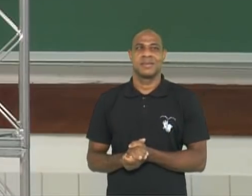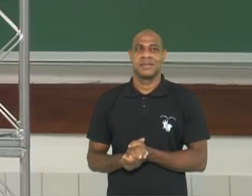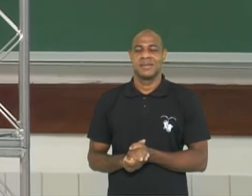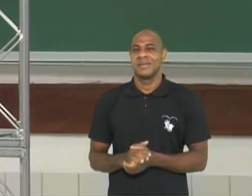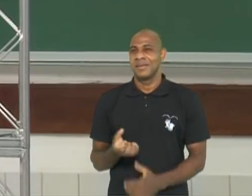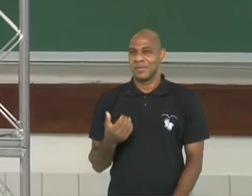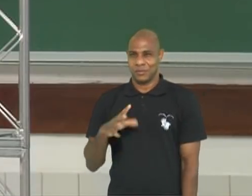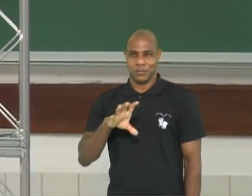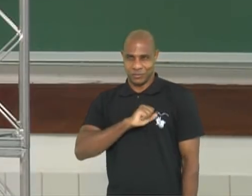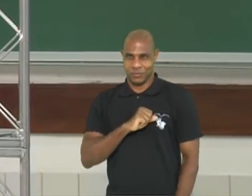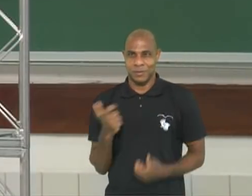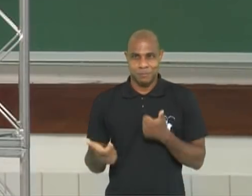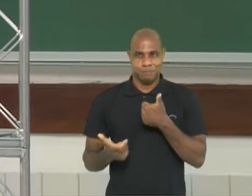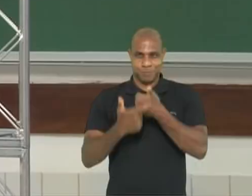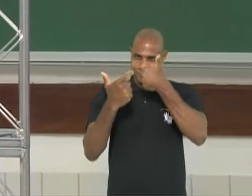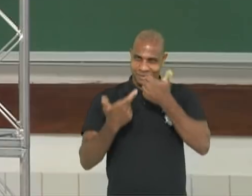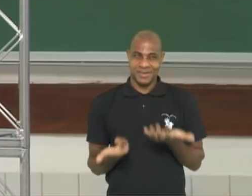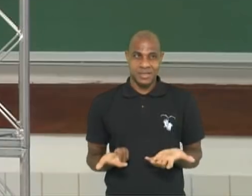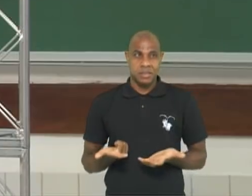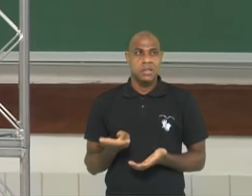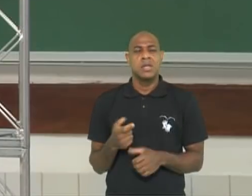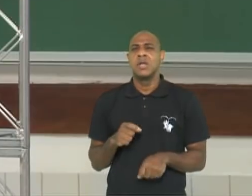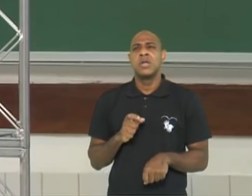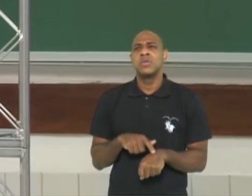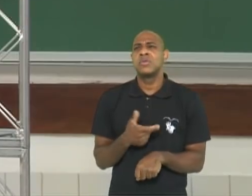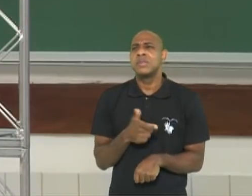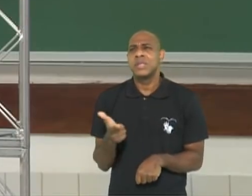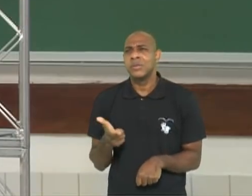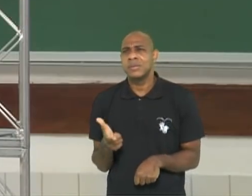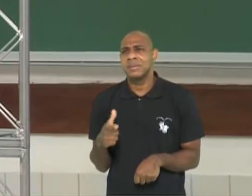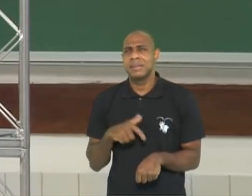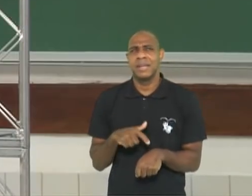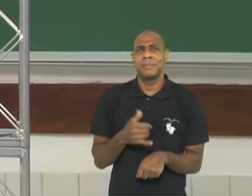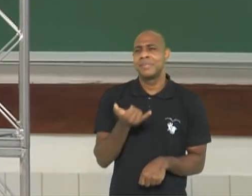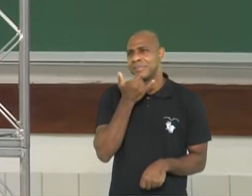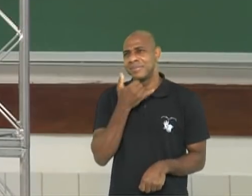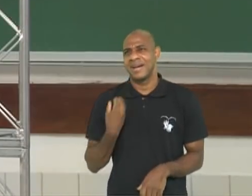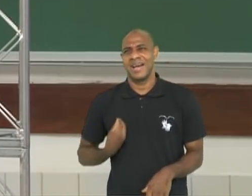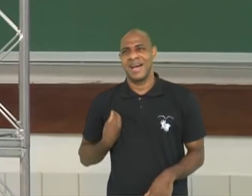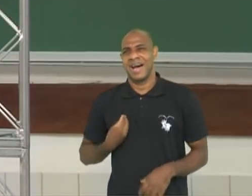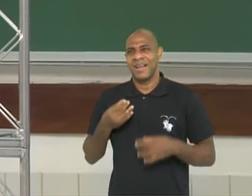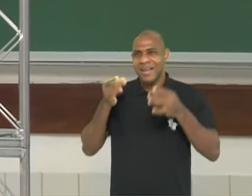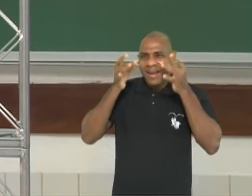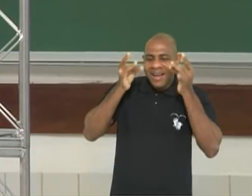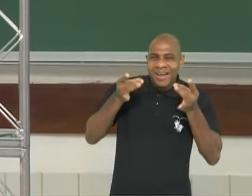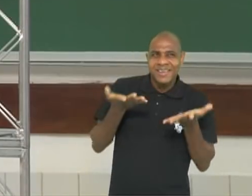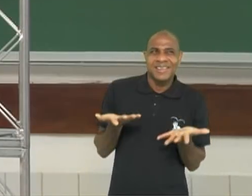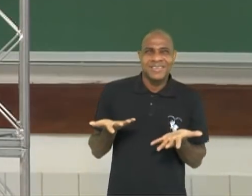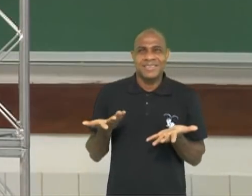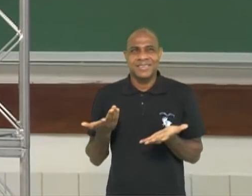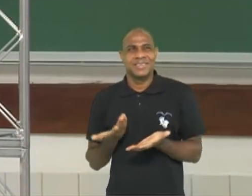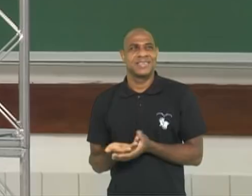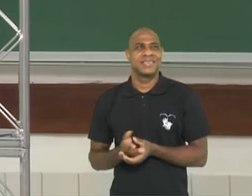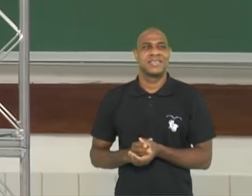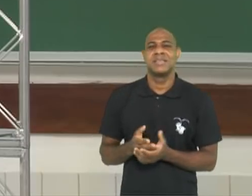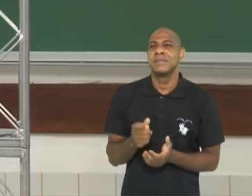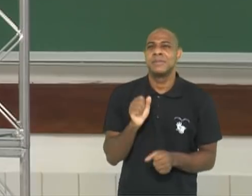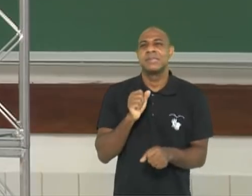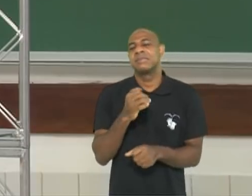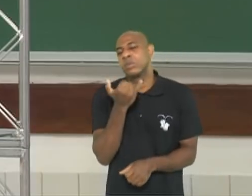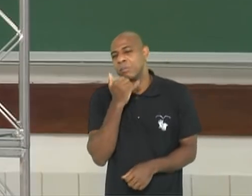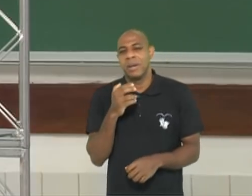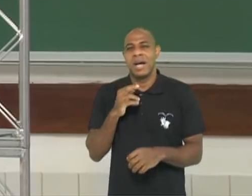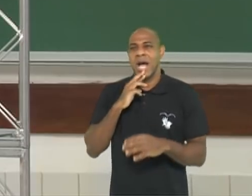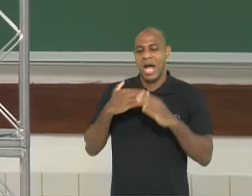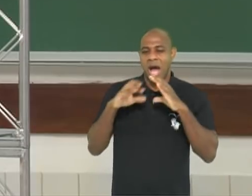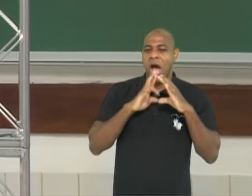poxa, aproveitar que não deu tempo, nós estamos ao vivo ali junto, né, com a galera do estúdio. Não consegui responder a todos, mas